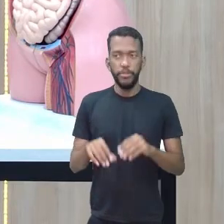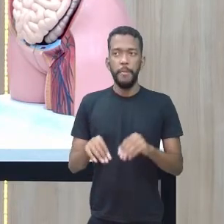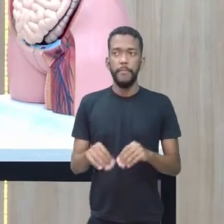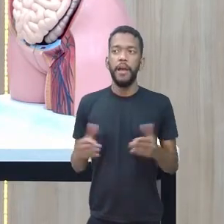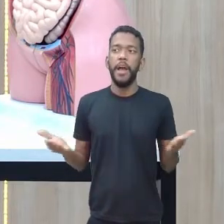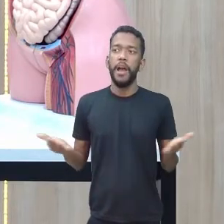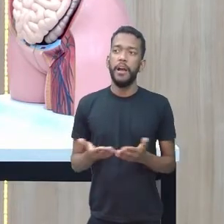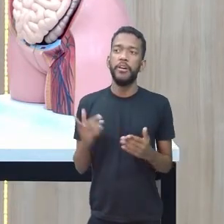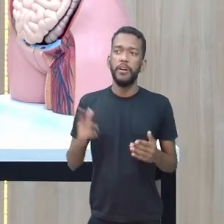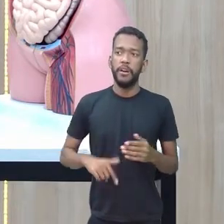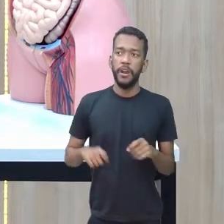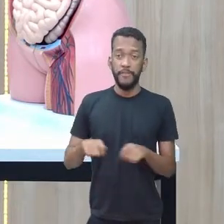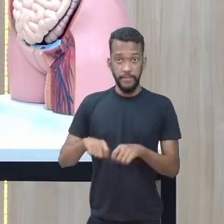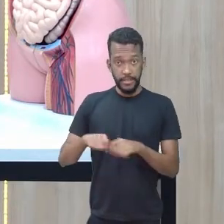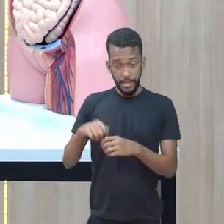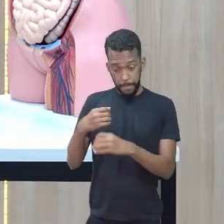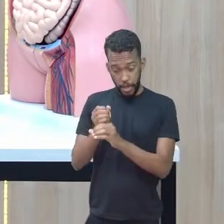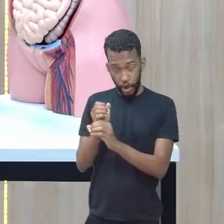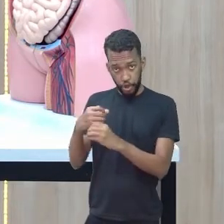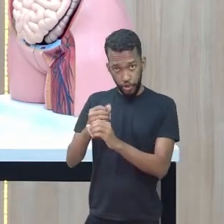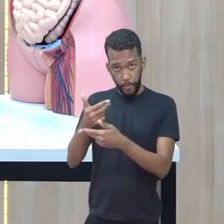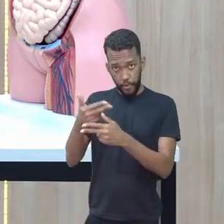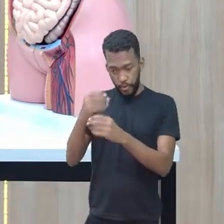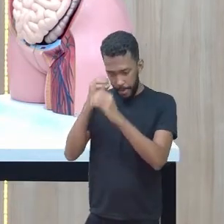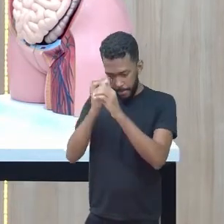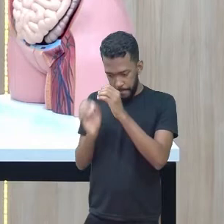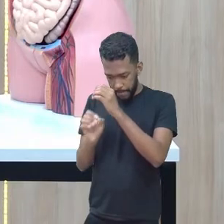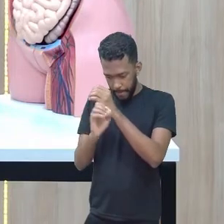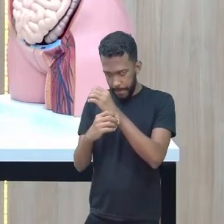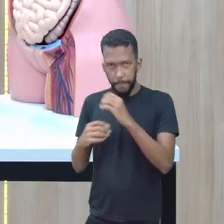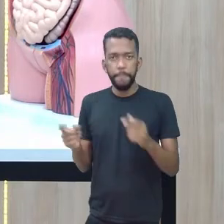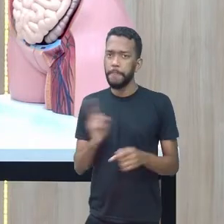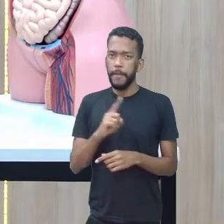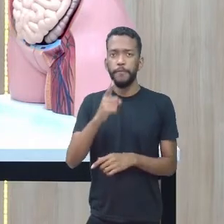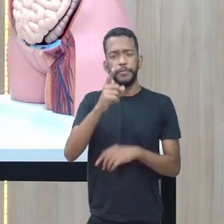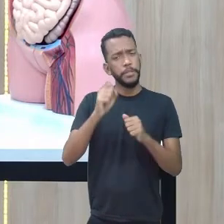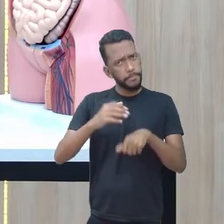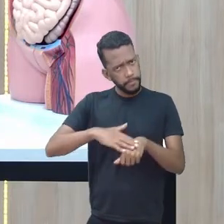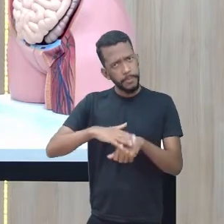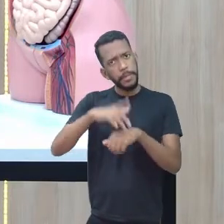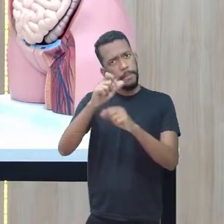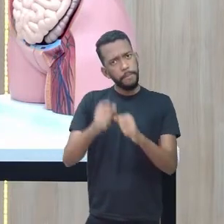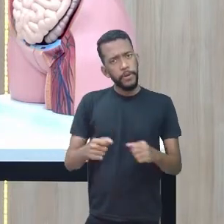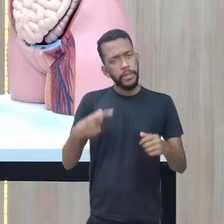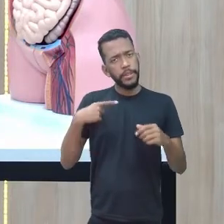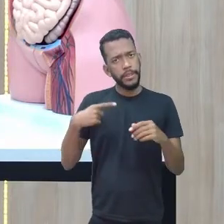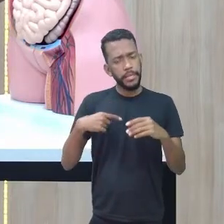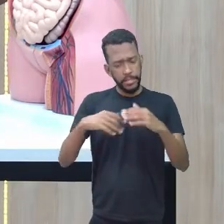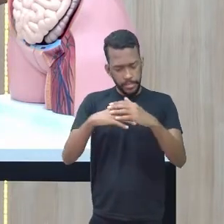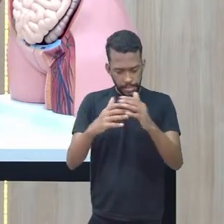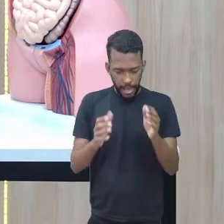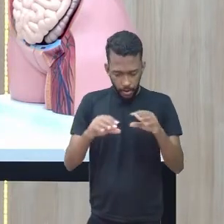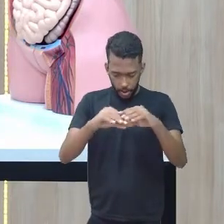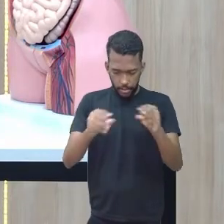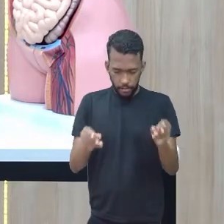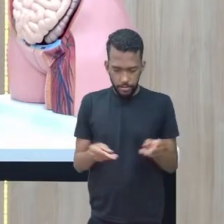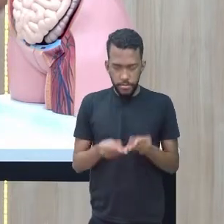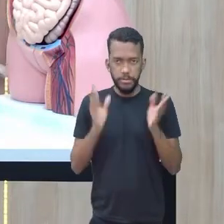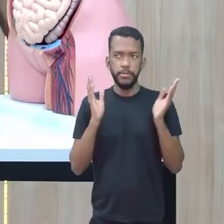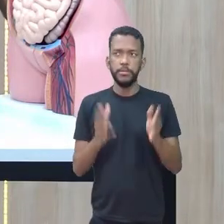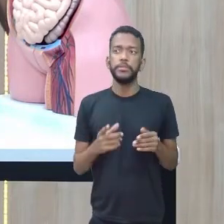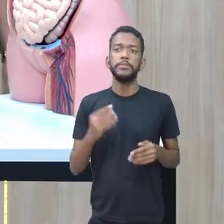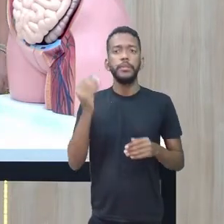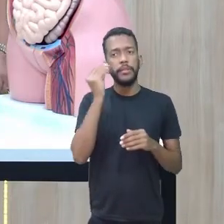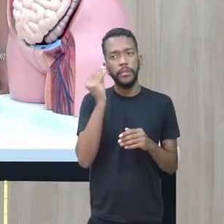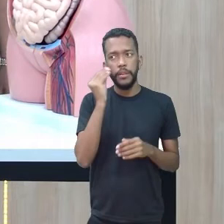Agora não é mais construir um microscópio. Aí, constrói um modelo de célula. Pesquisa, dá uma olhada no seu material e